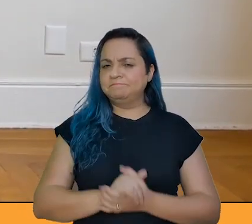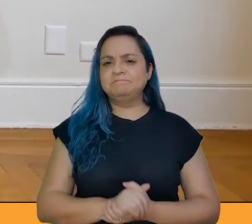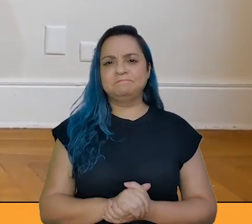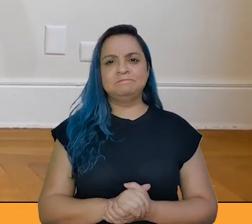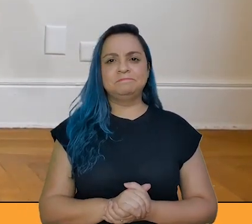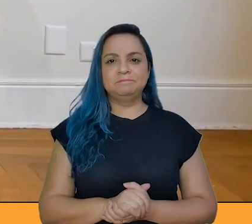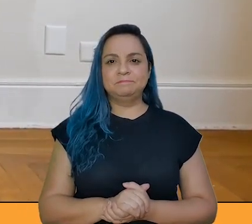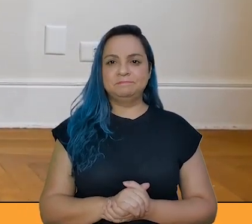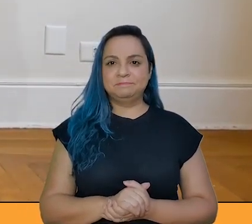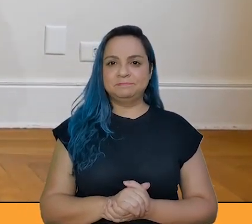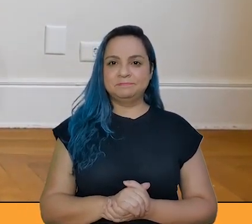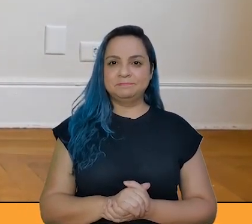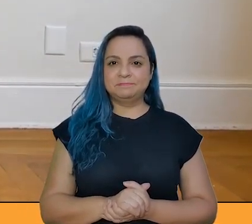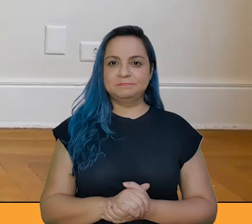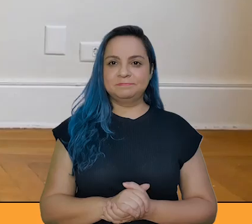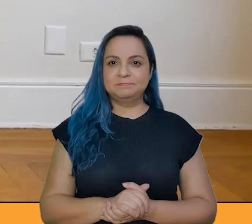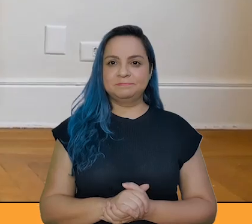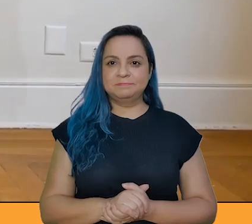nosso corpo também.